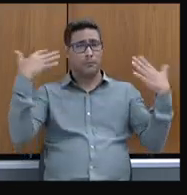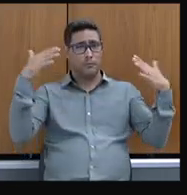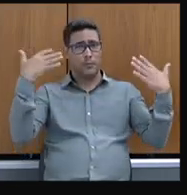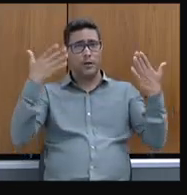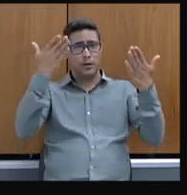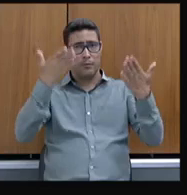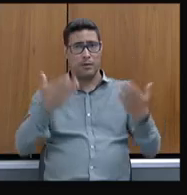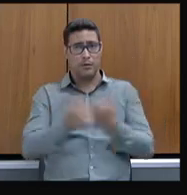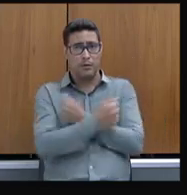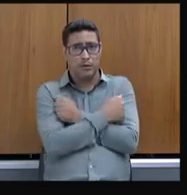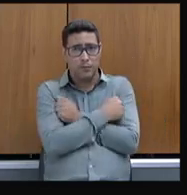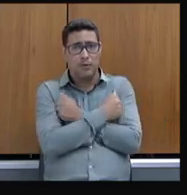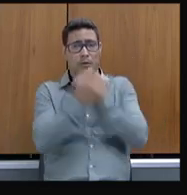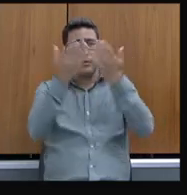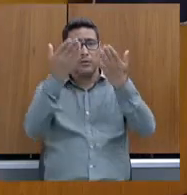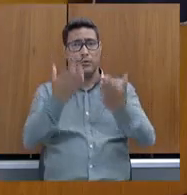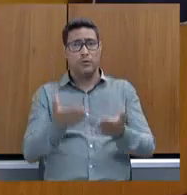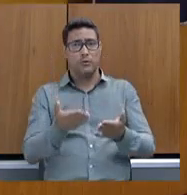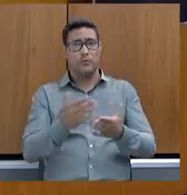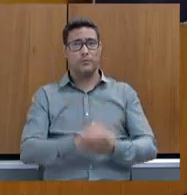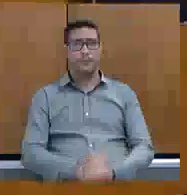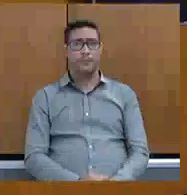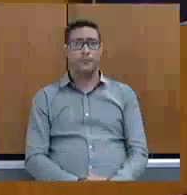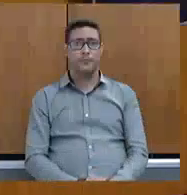e um abraço a todos